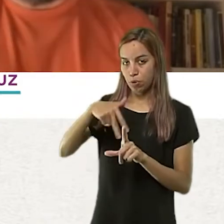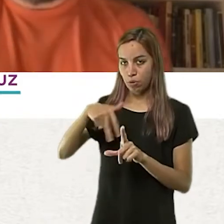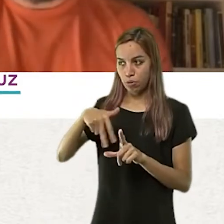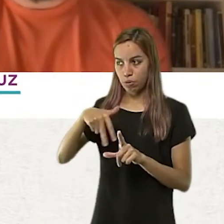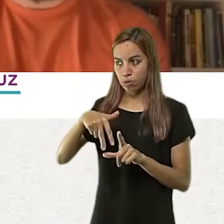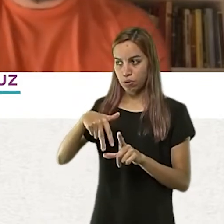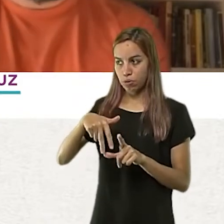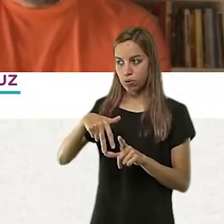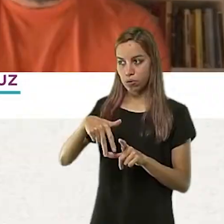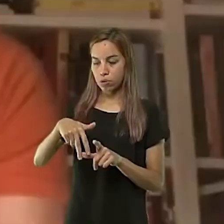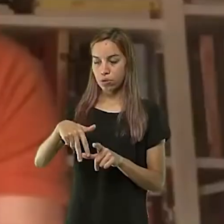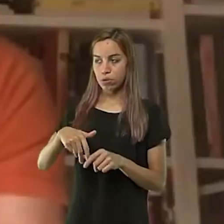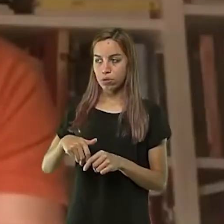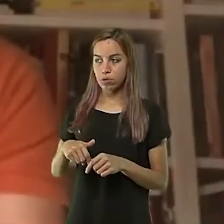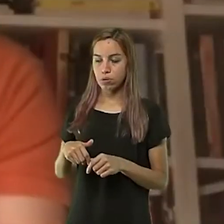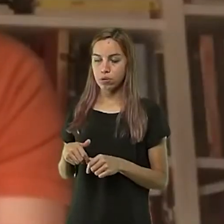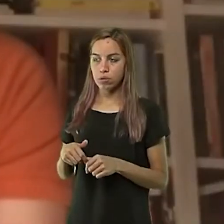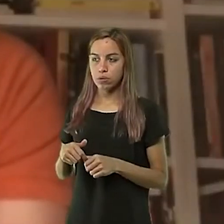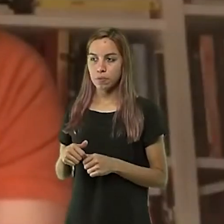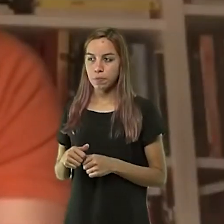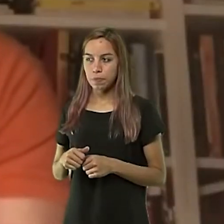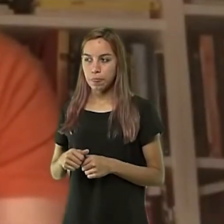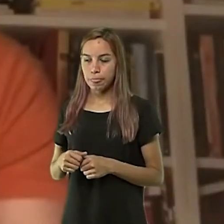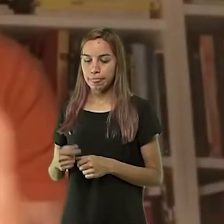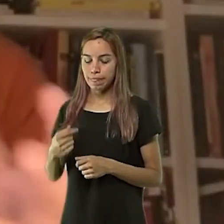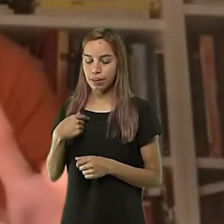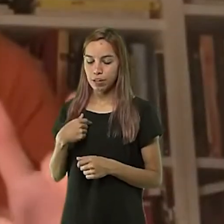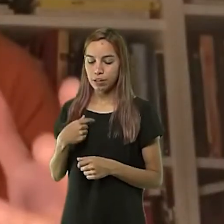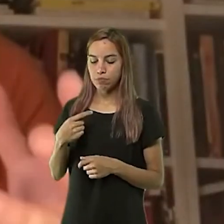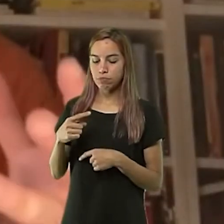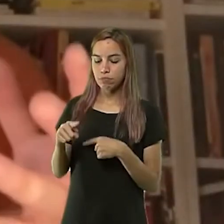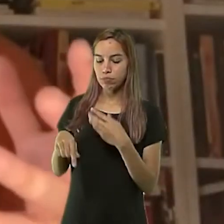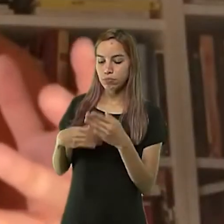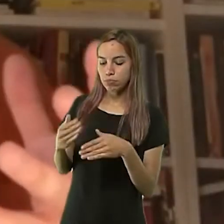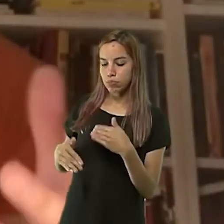Na altura o repto foi escrever sobre